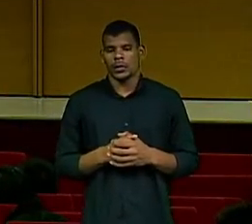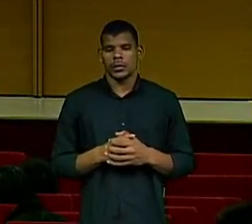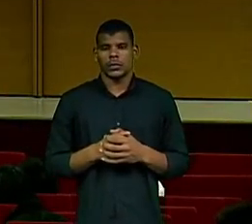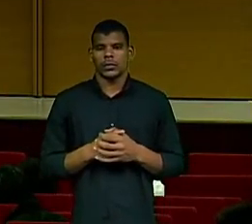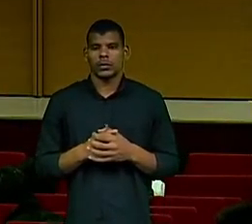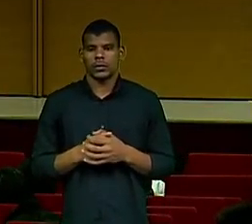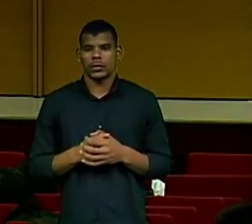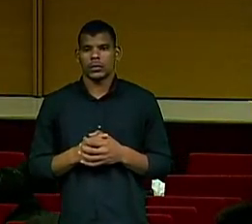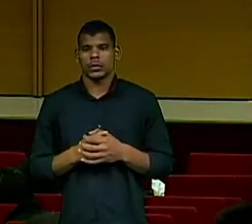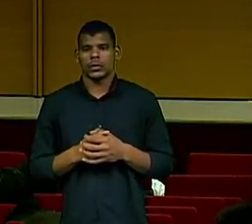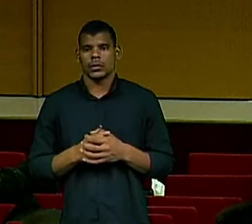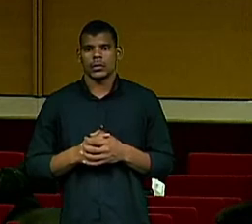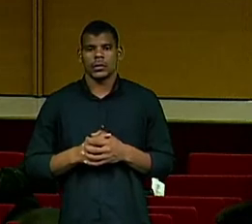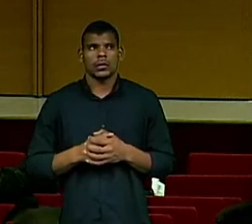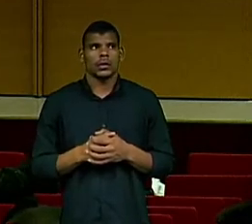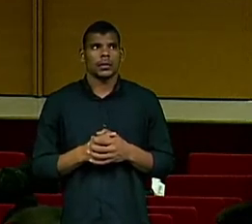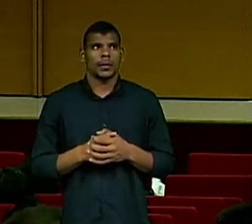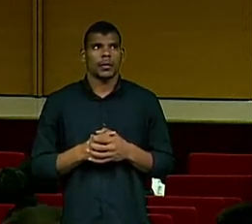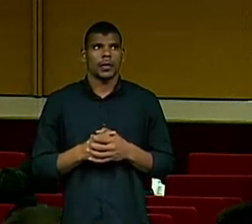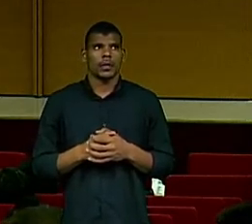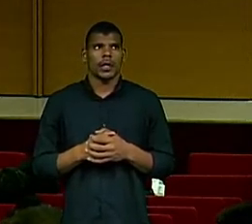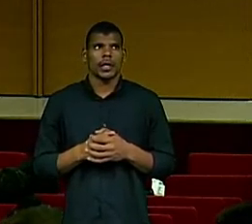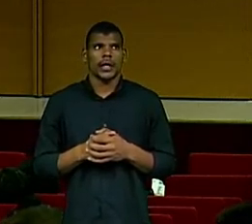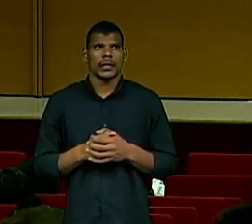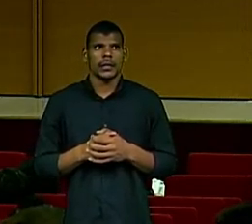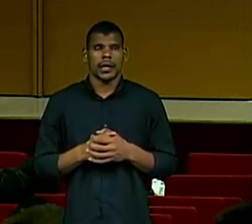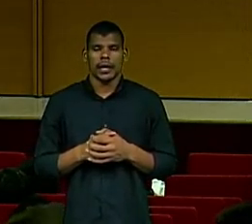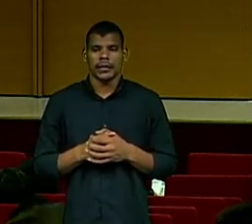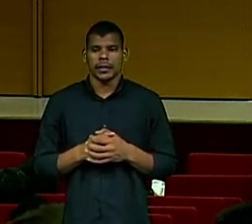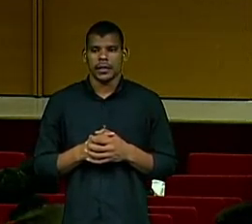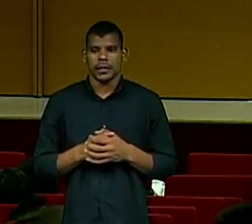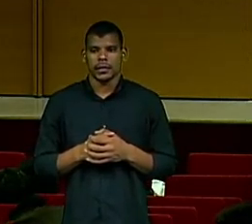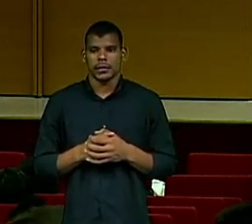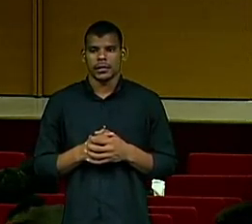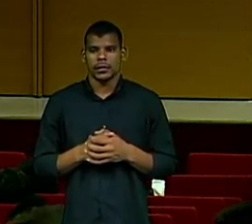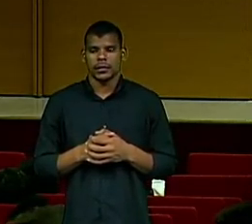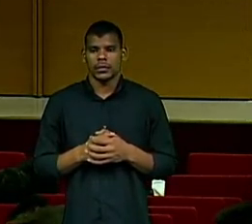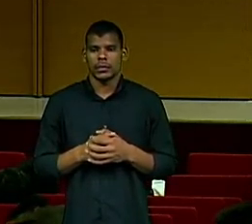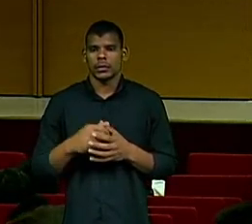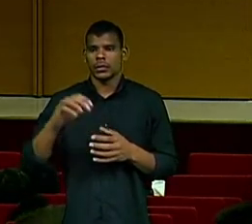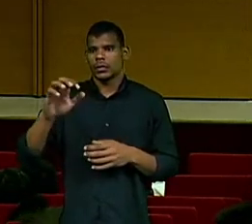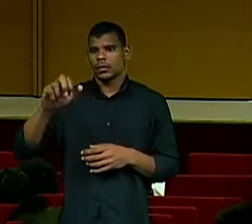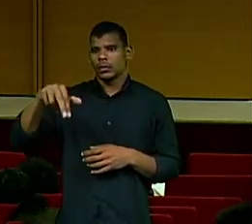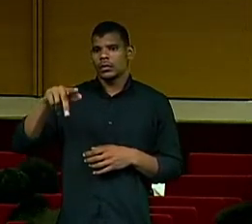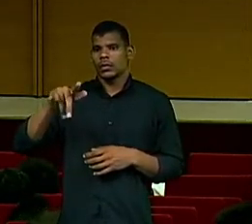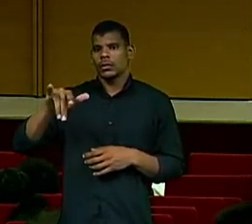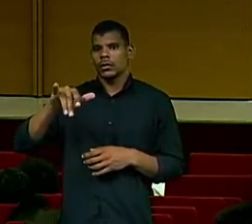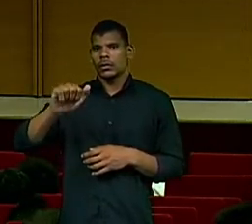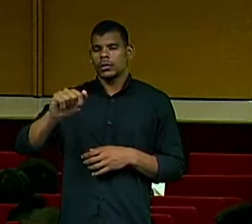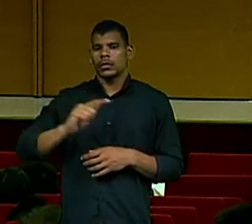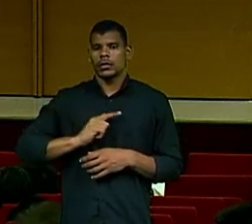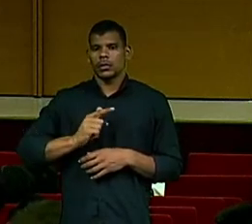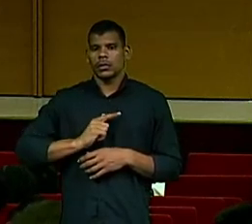inserir no outro organismo a tesoura microscópica é a enzima de restrição